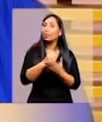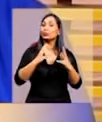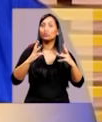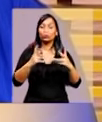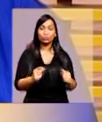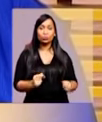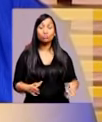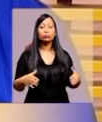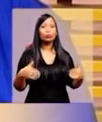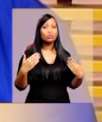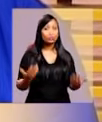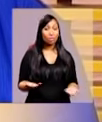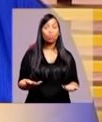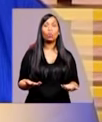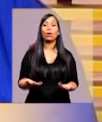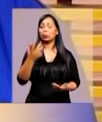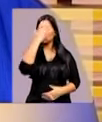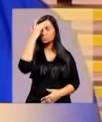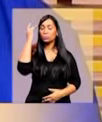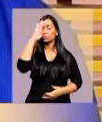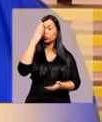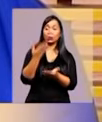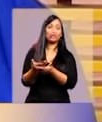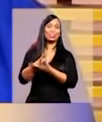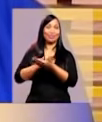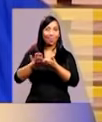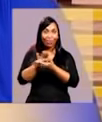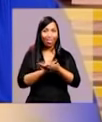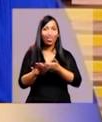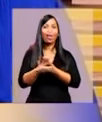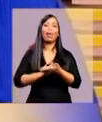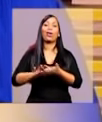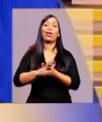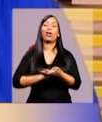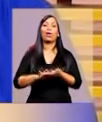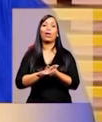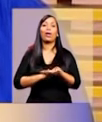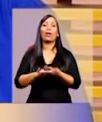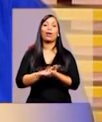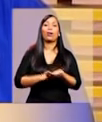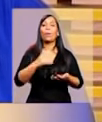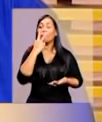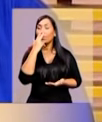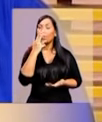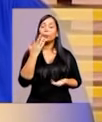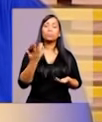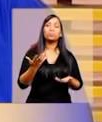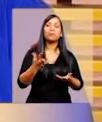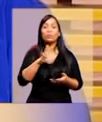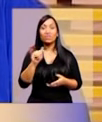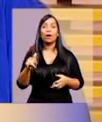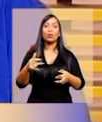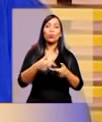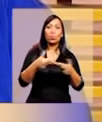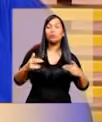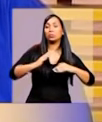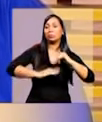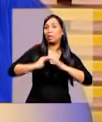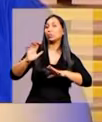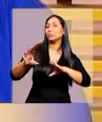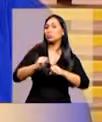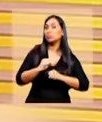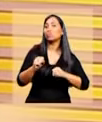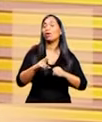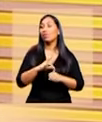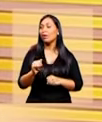a base de tudo. E aí, então, os ateus se veem muito bem ali, porque eles podem usufruir dos elementos de